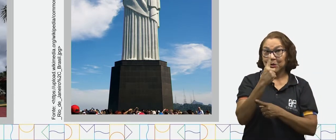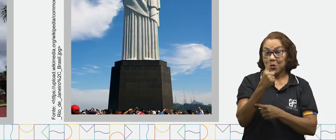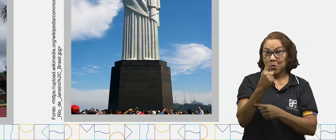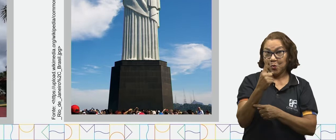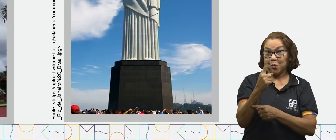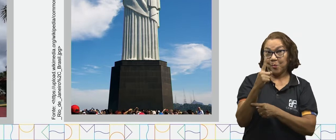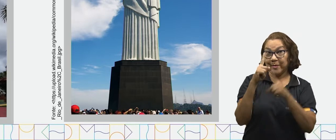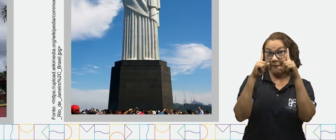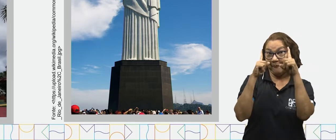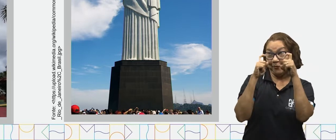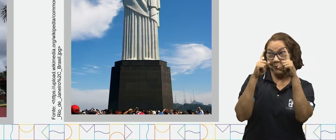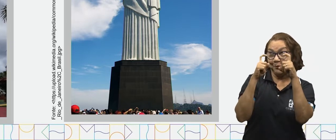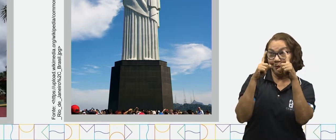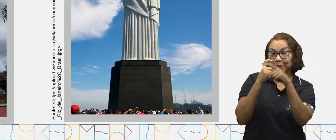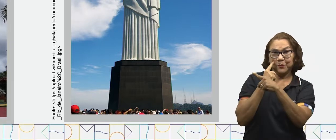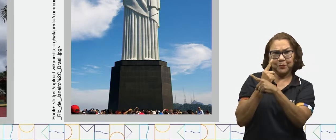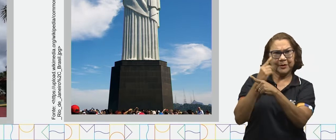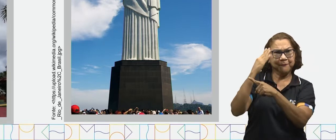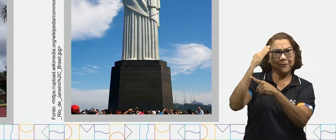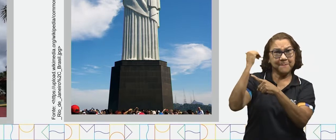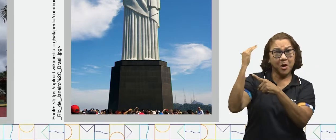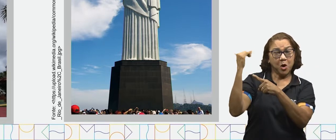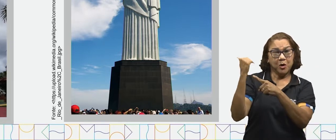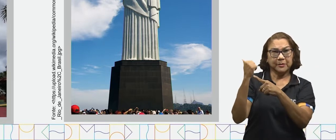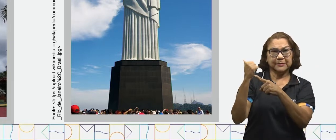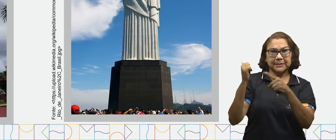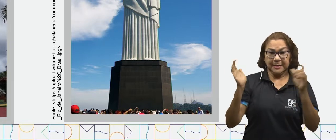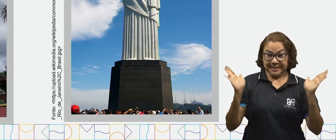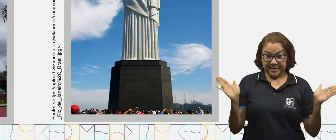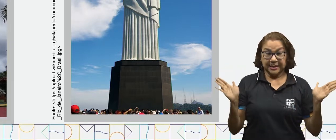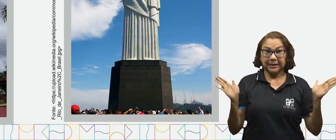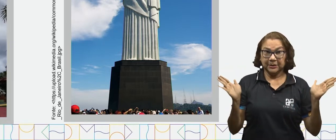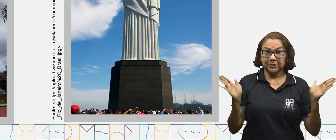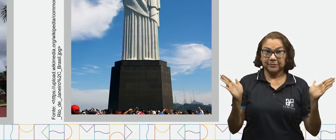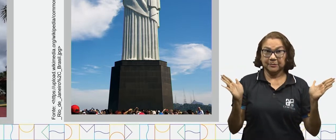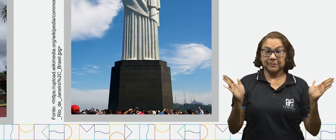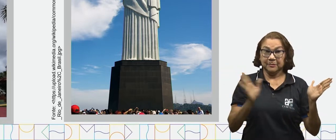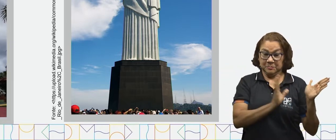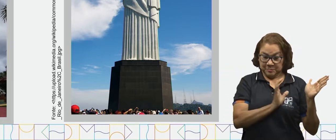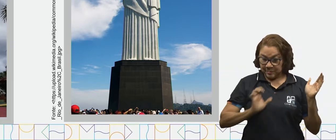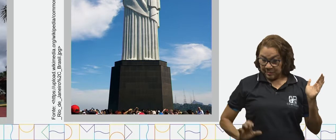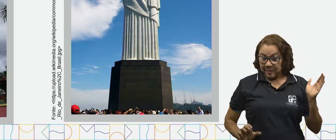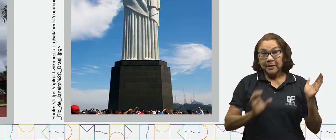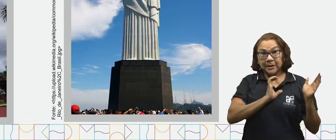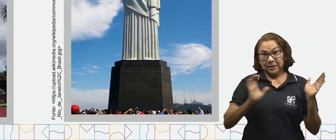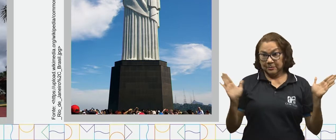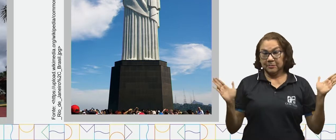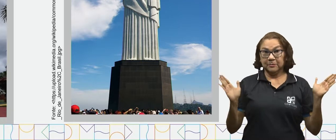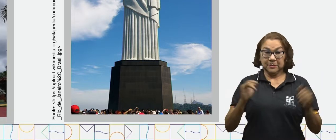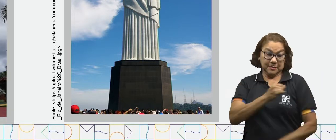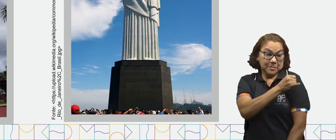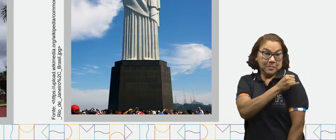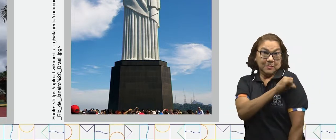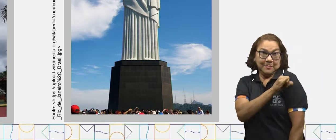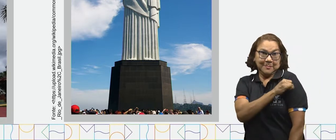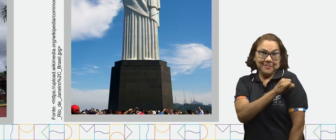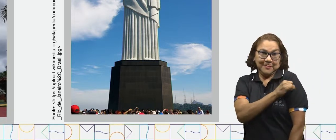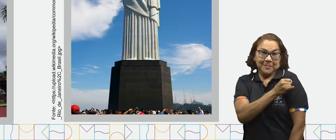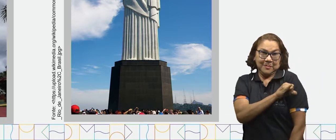Veremos nesse momento dois exemplos como os pontos cardeais podem ser usados. As imagens parecem ser do mesmo